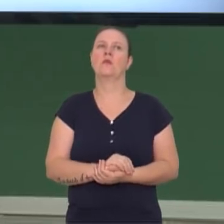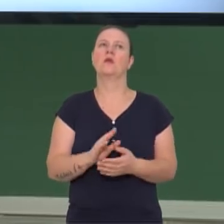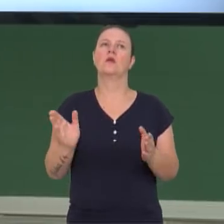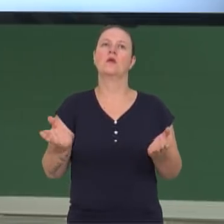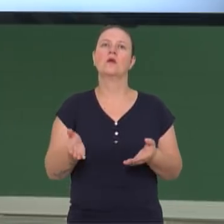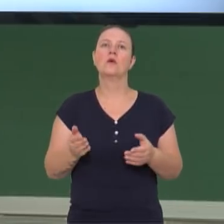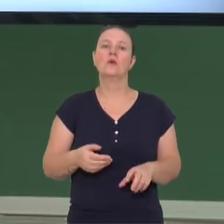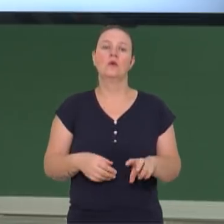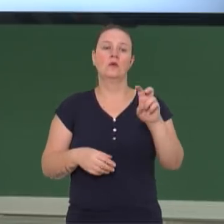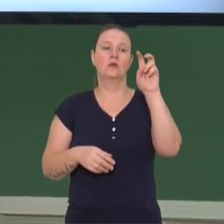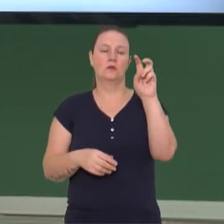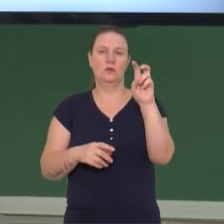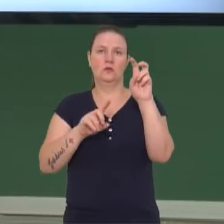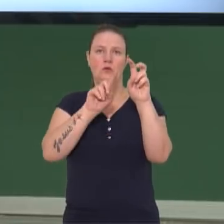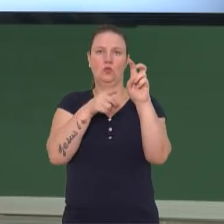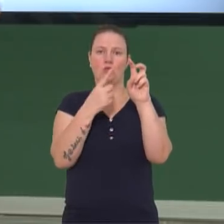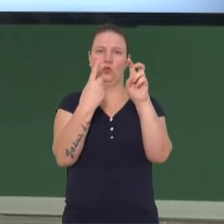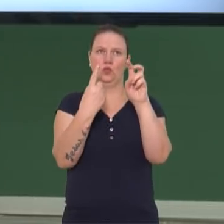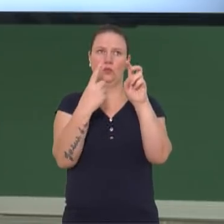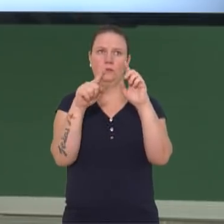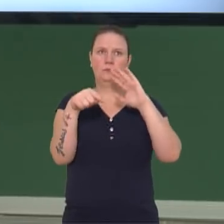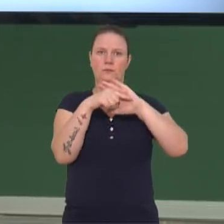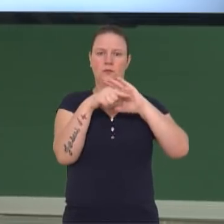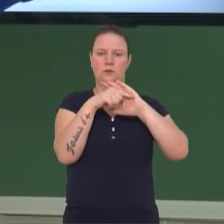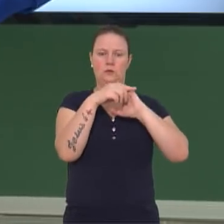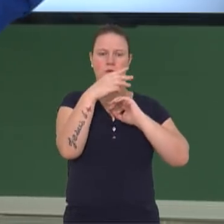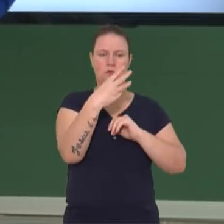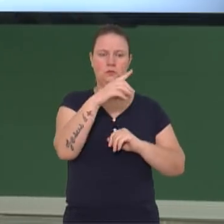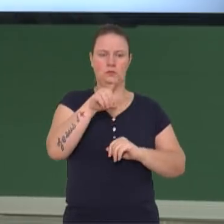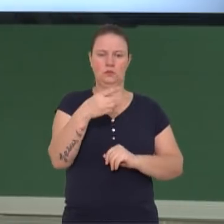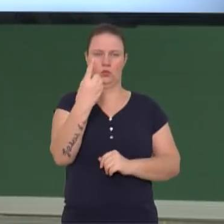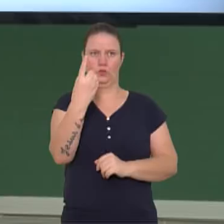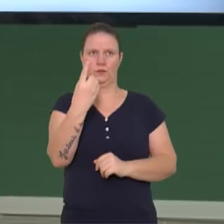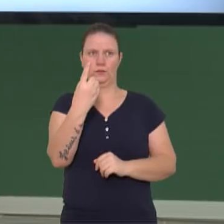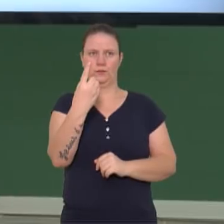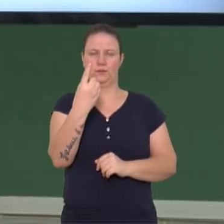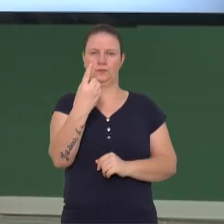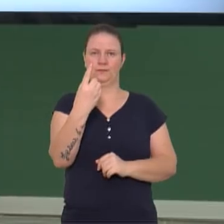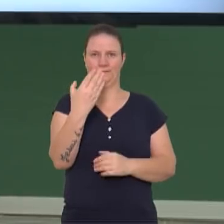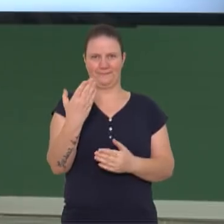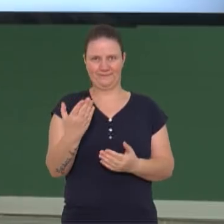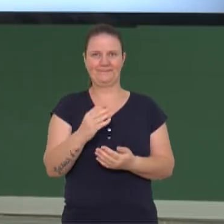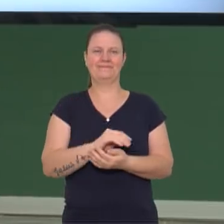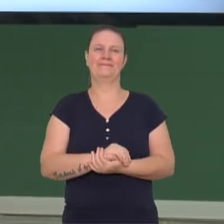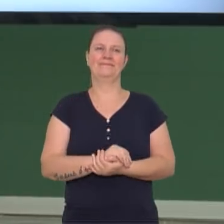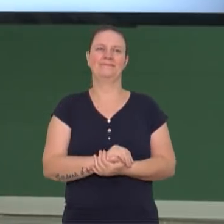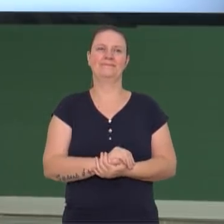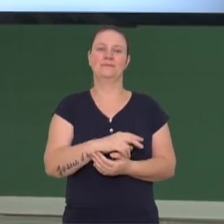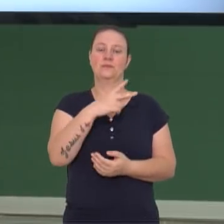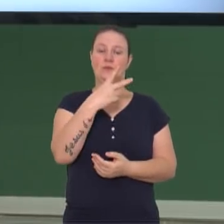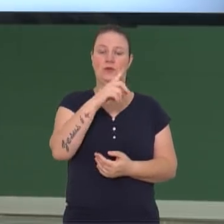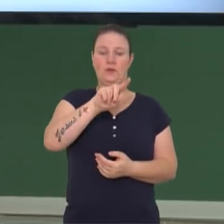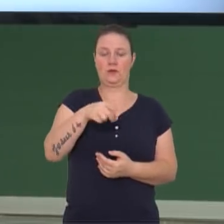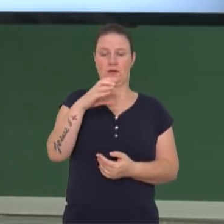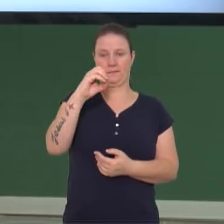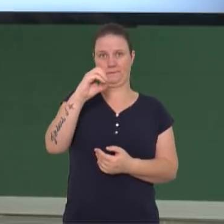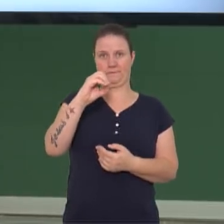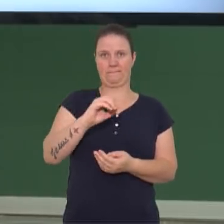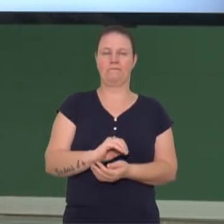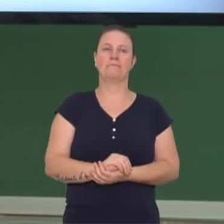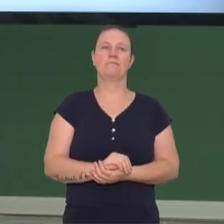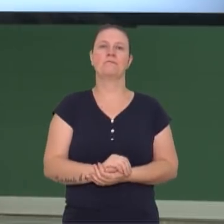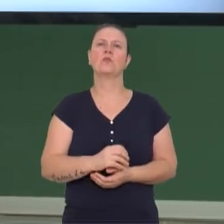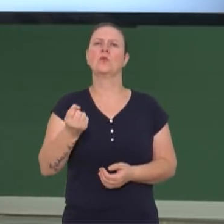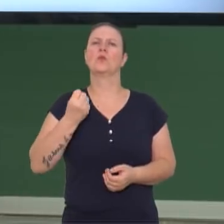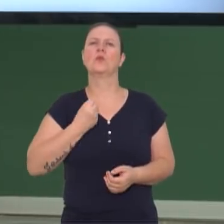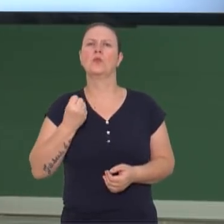5,1 menos 3,1. 1 menos 1, 0. 5 menos 3, 2. Então, quer dizer que o